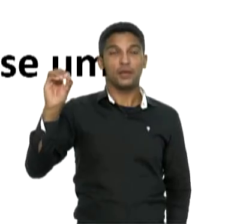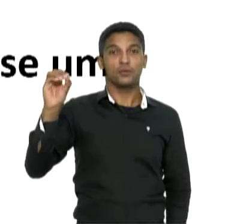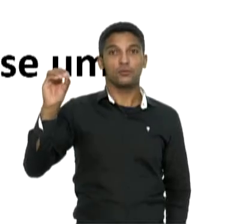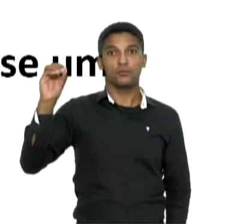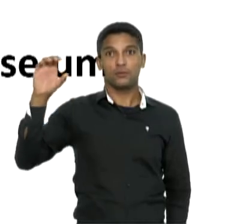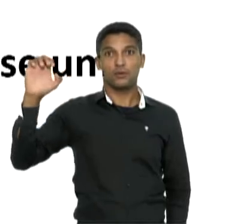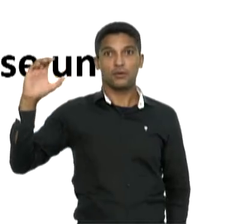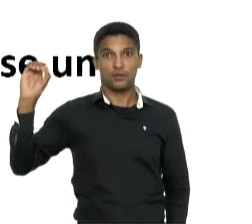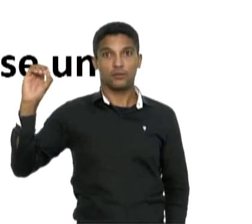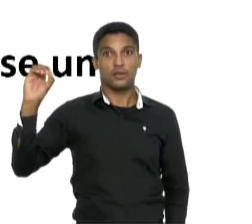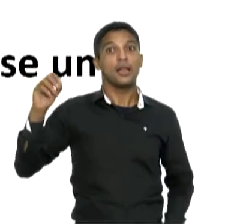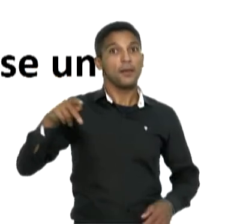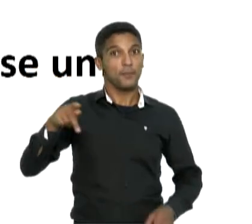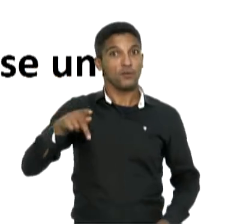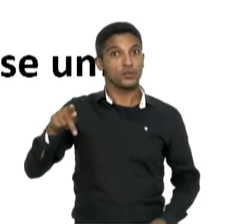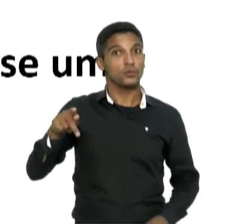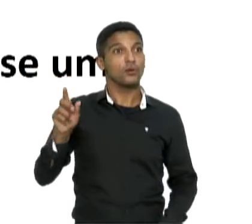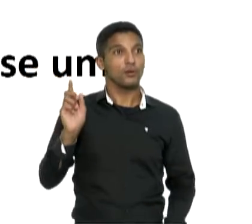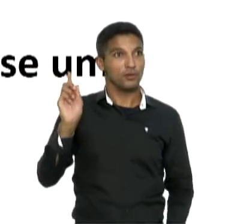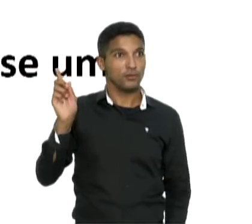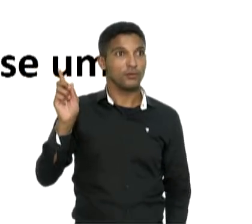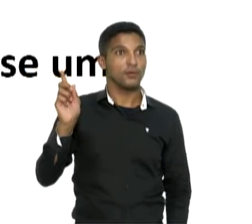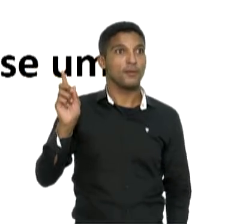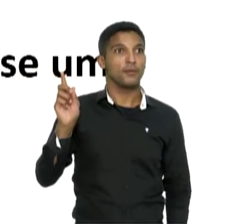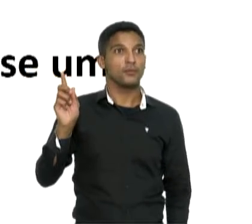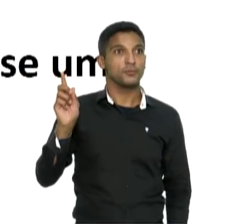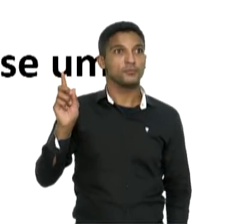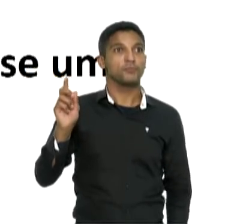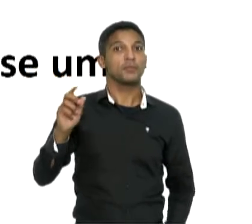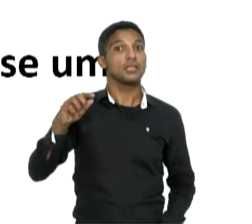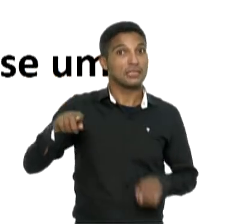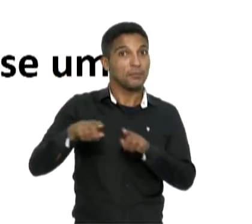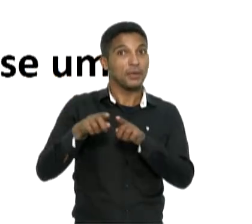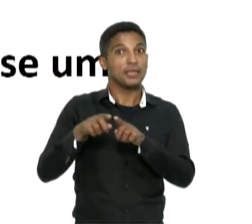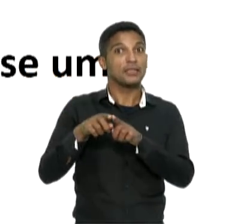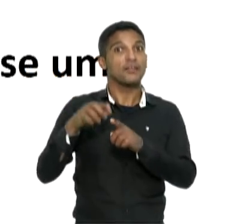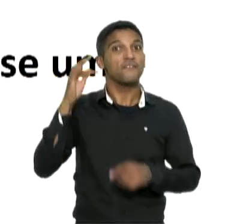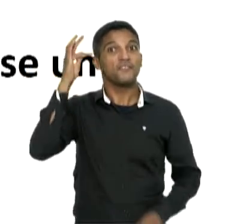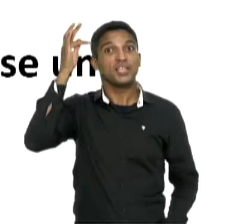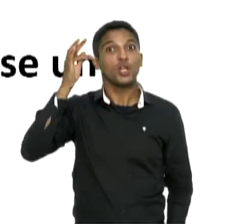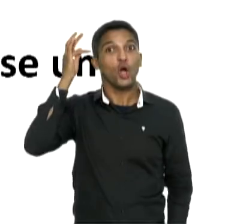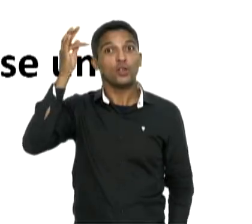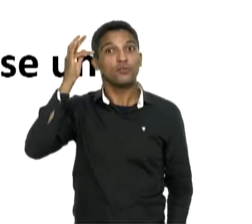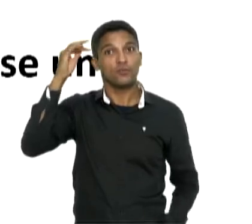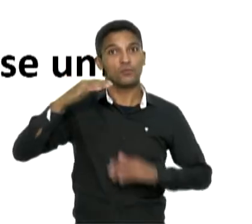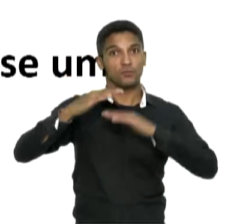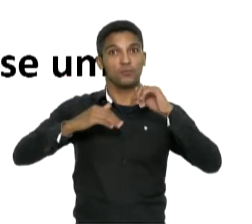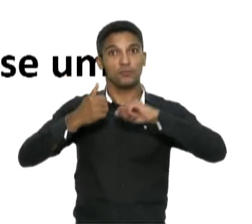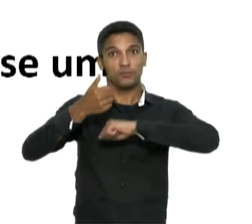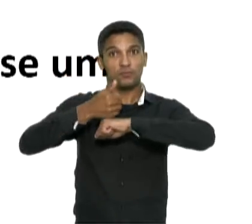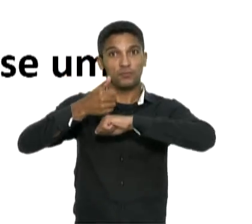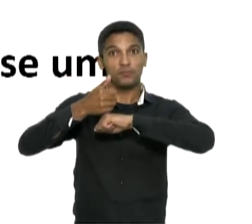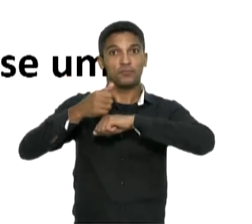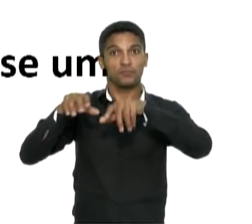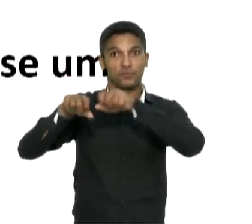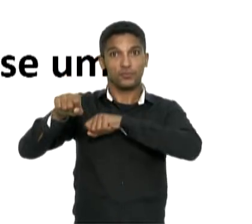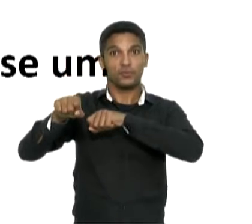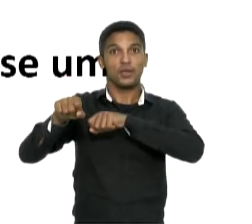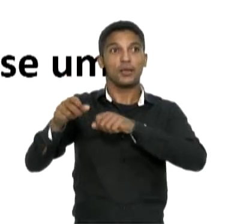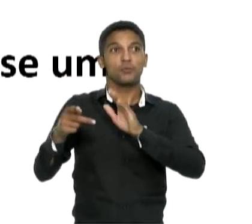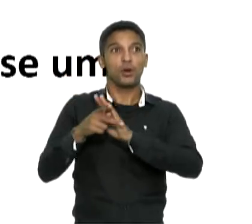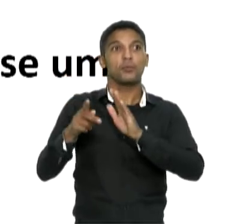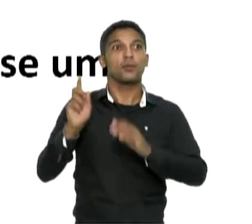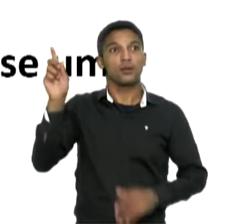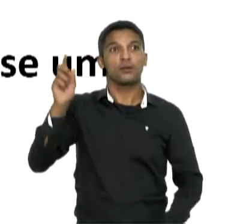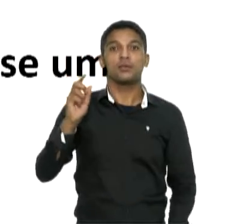olho para um além a ser atingido. Não há uma linha que não se carregue de tensão. A beleza imóvel e inanimada